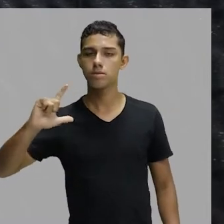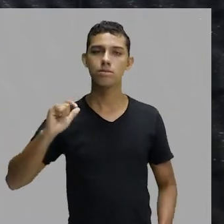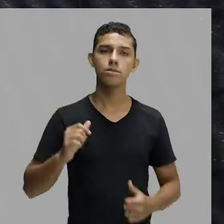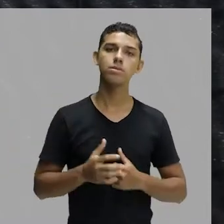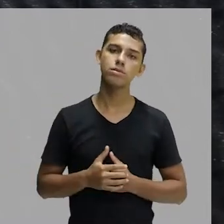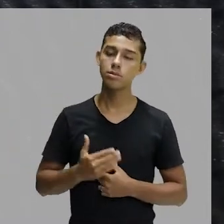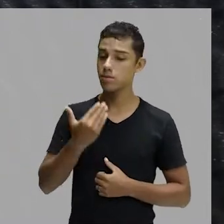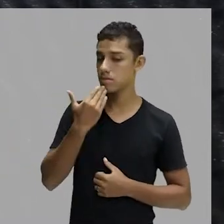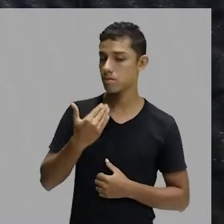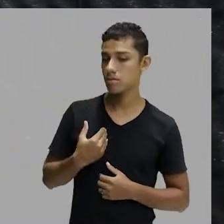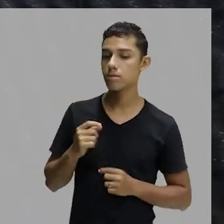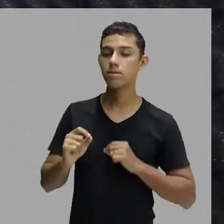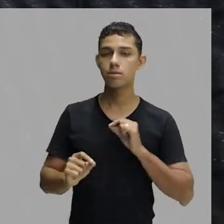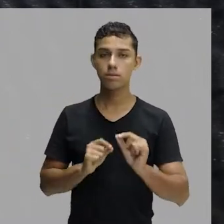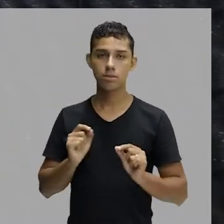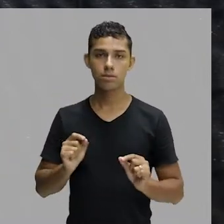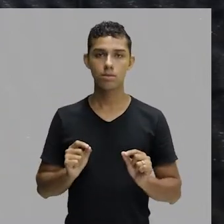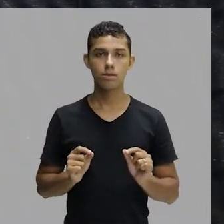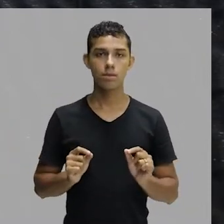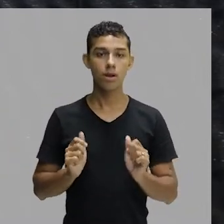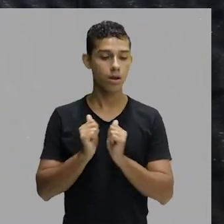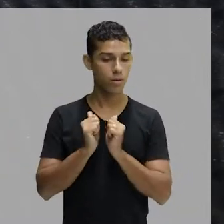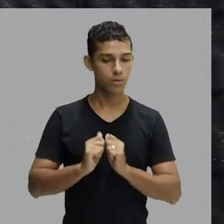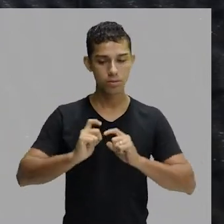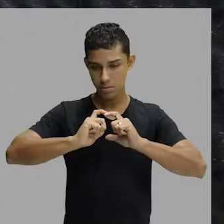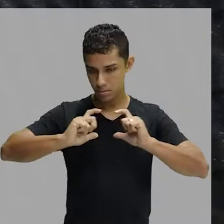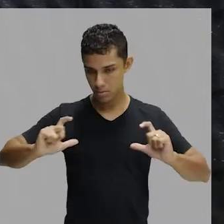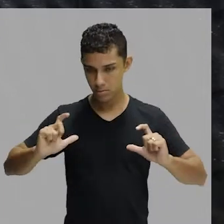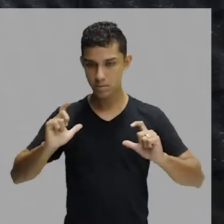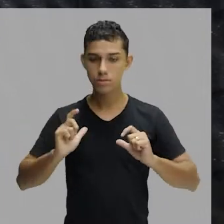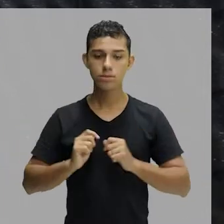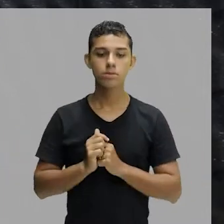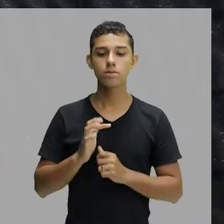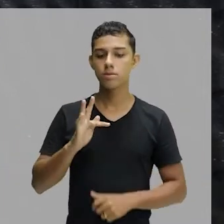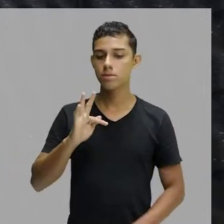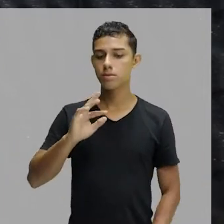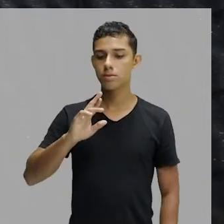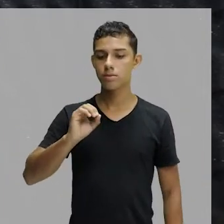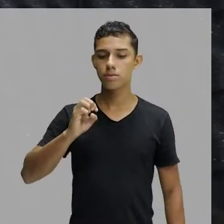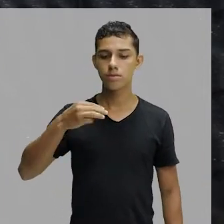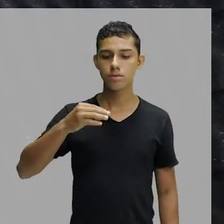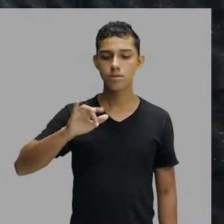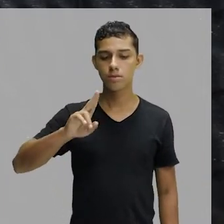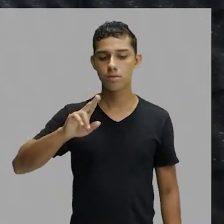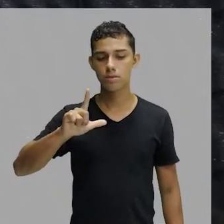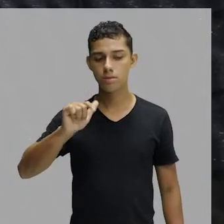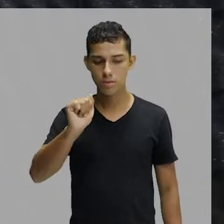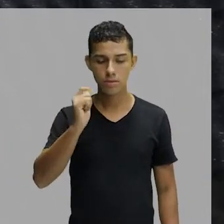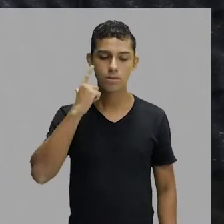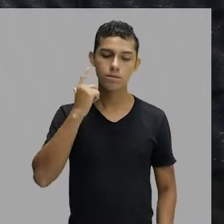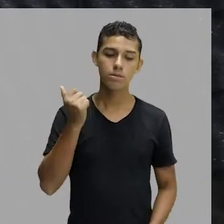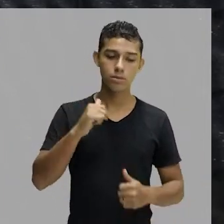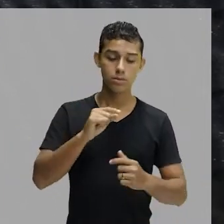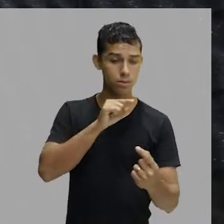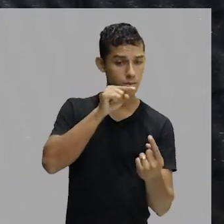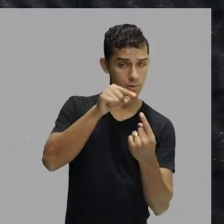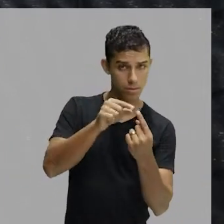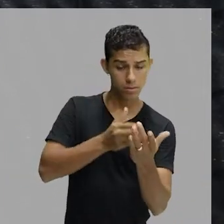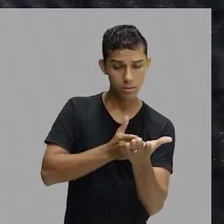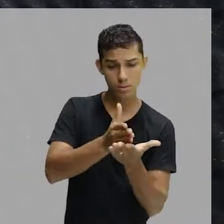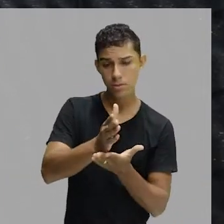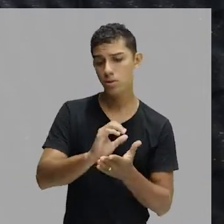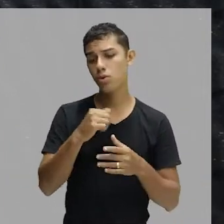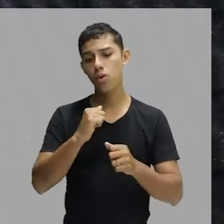turma? A questão nos pede a fórmula molecular. Turma, fórmula molecular é a fórmula que nos indica